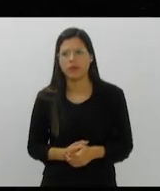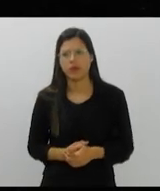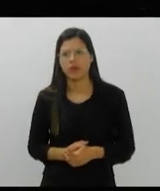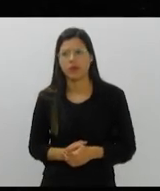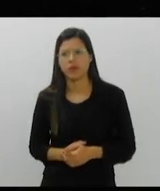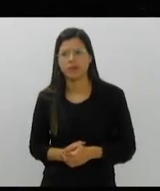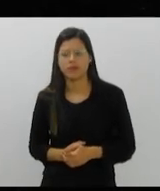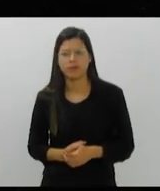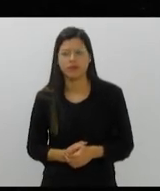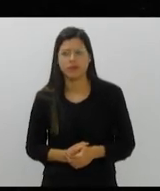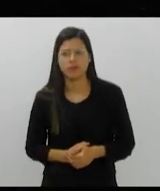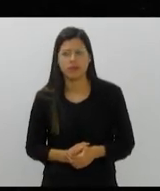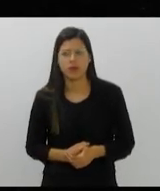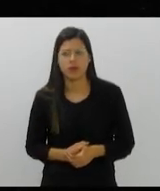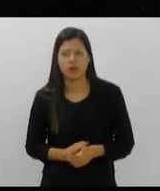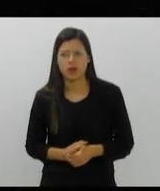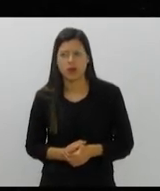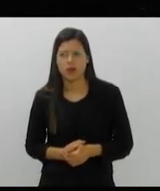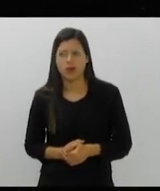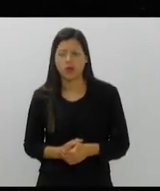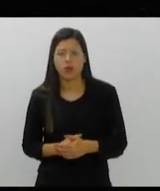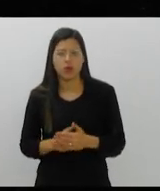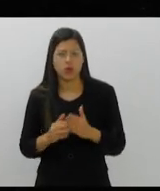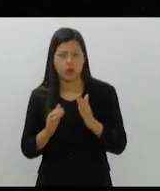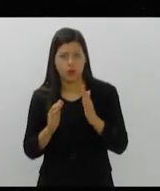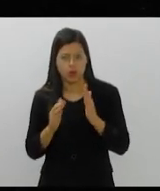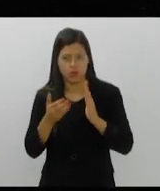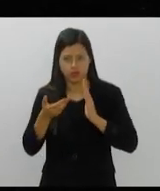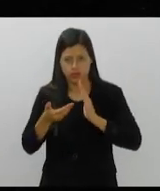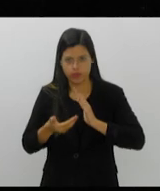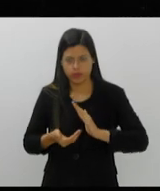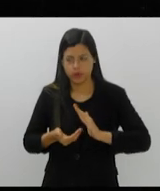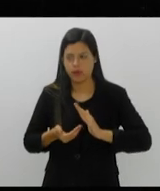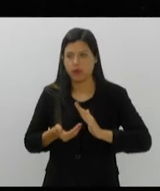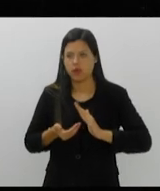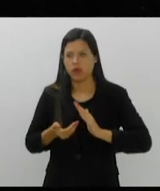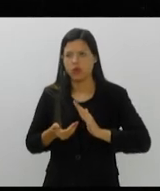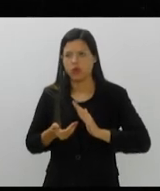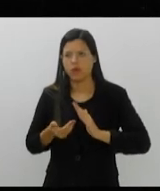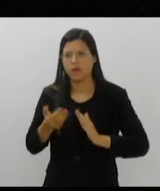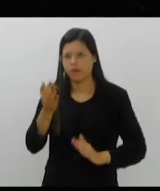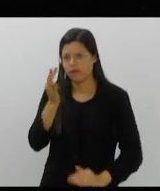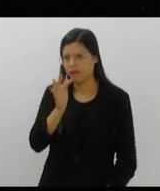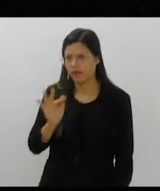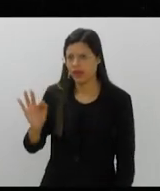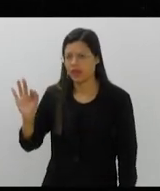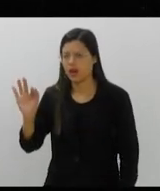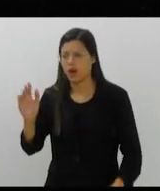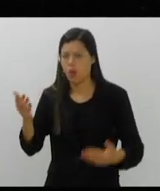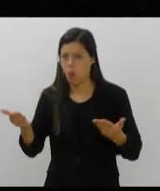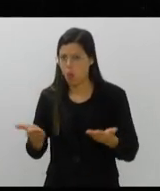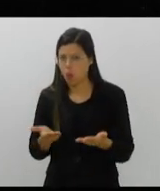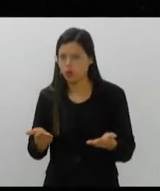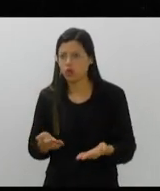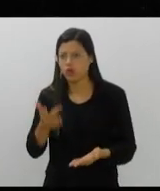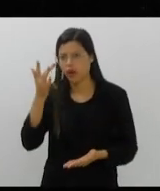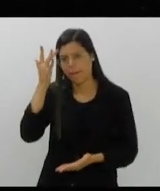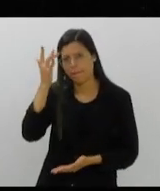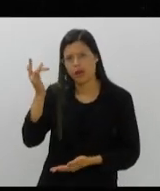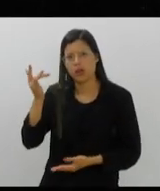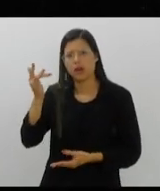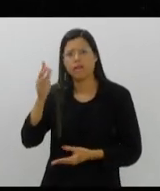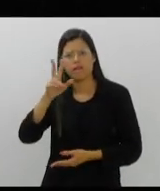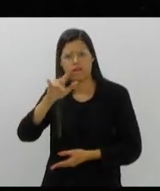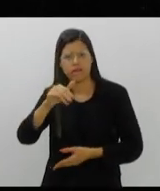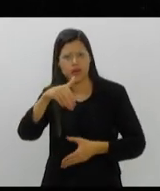que o Senado Federal hoje e amanhã estará votando